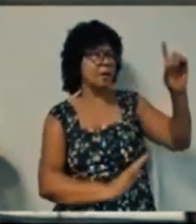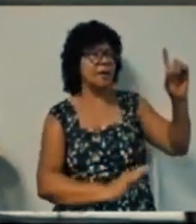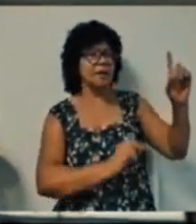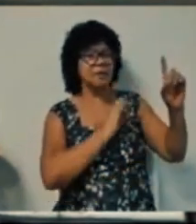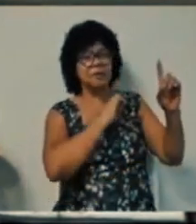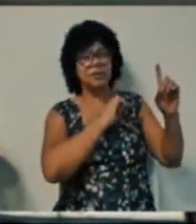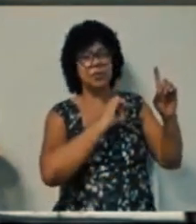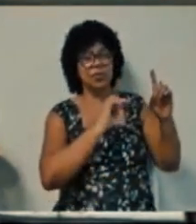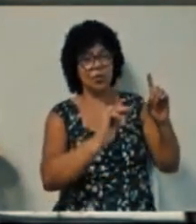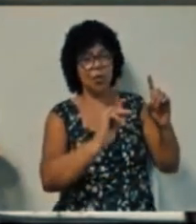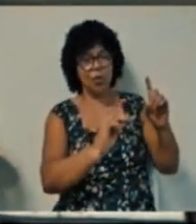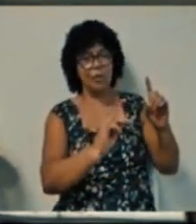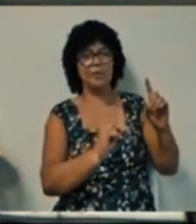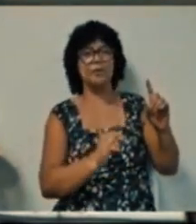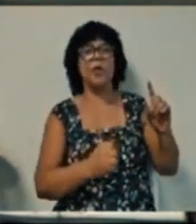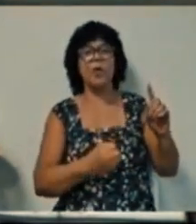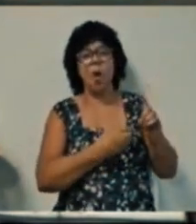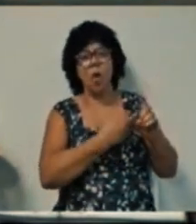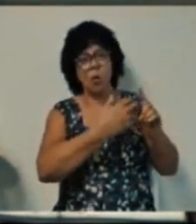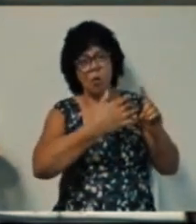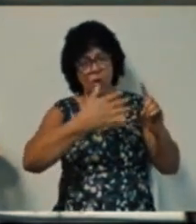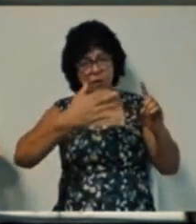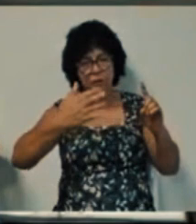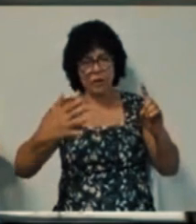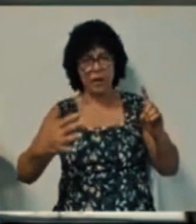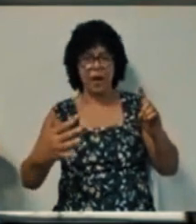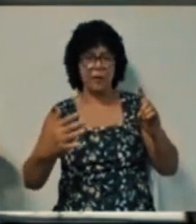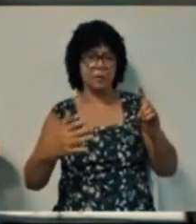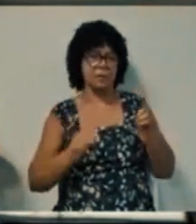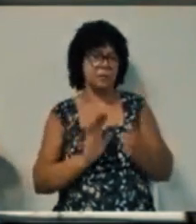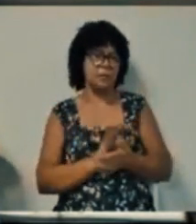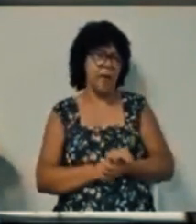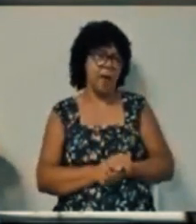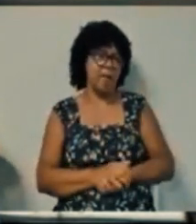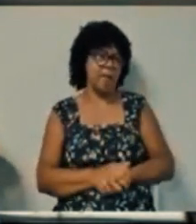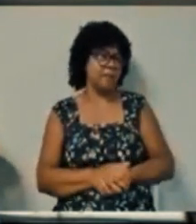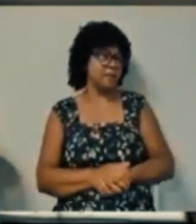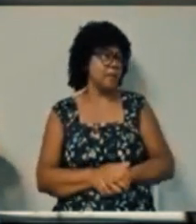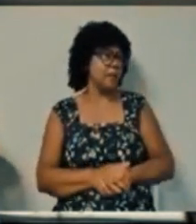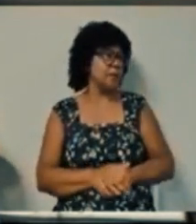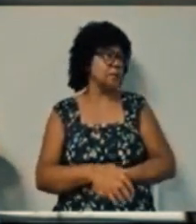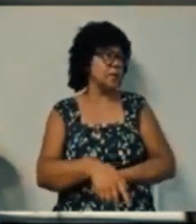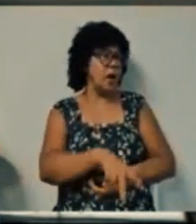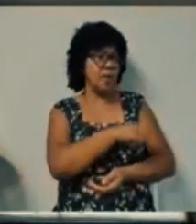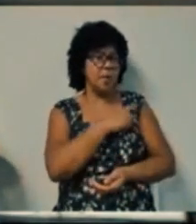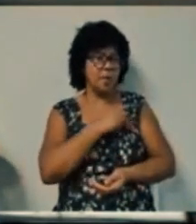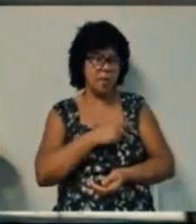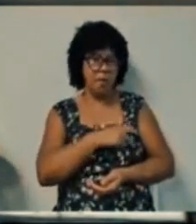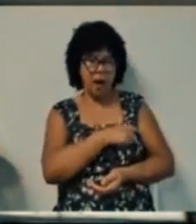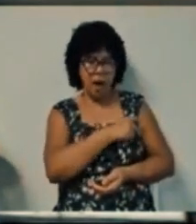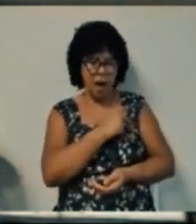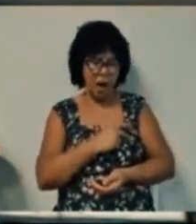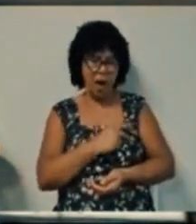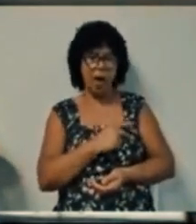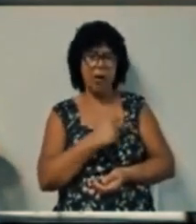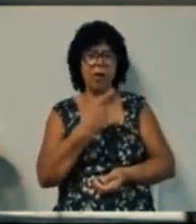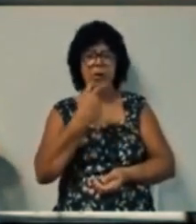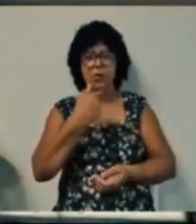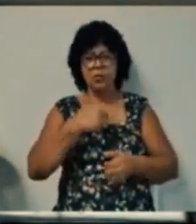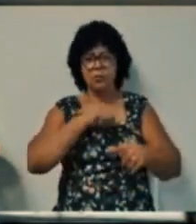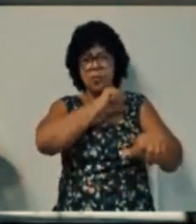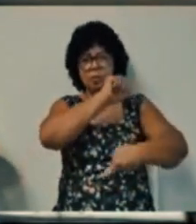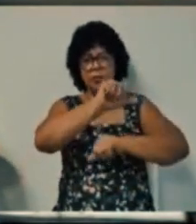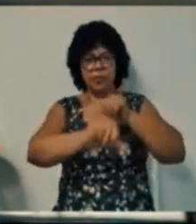Paulo sai da sinagoga e ele vai agora para uma escola de um certo tirano. Ele trouxe discipulado